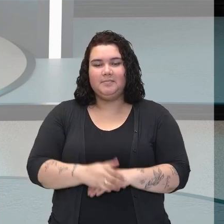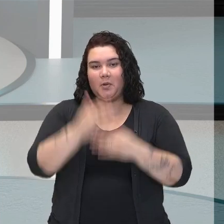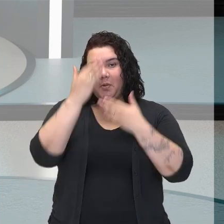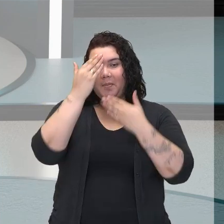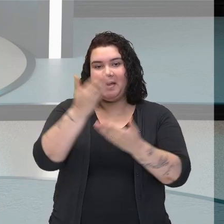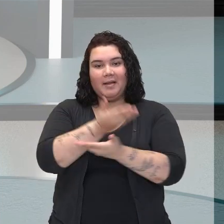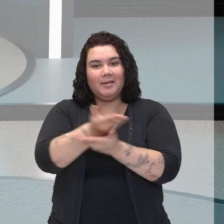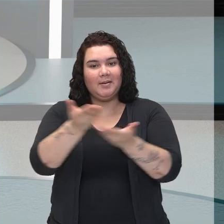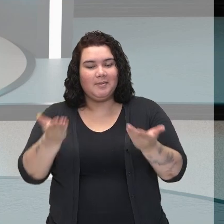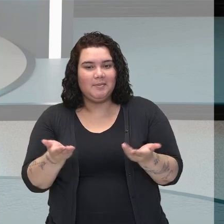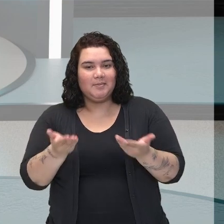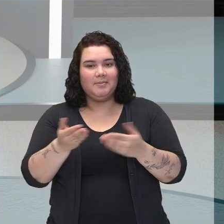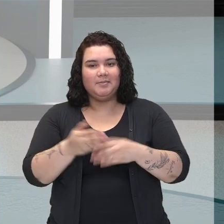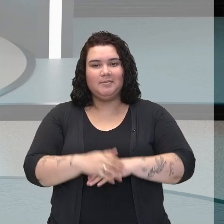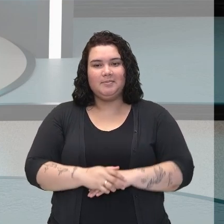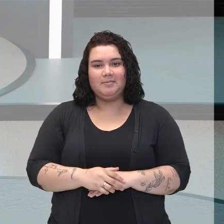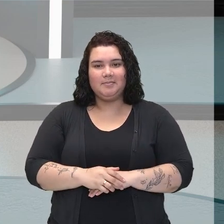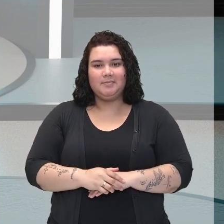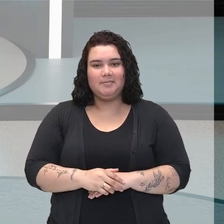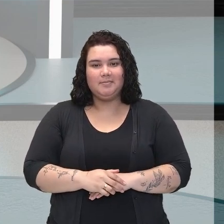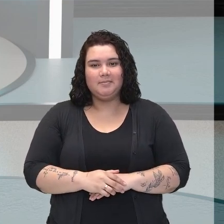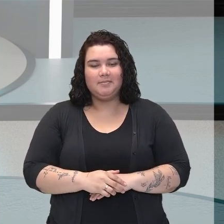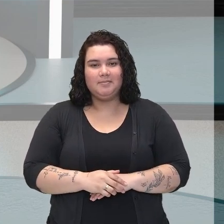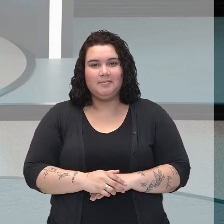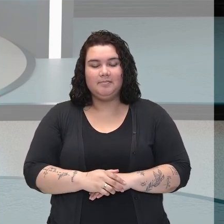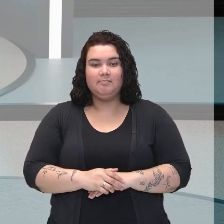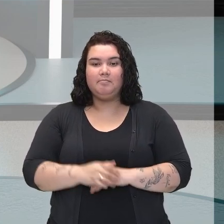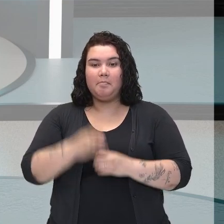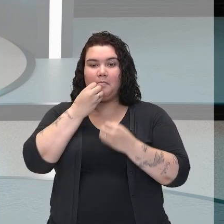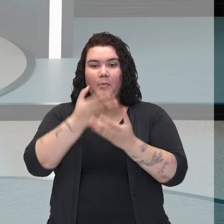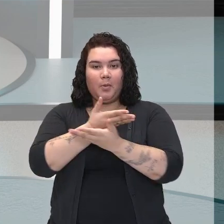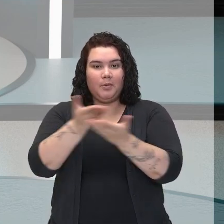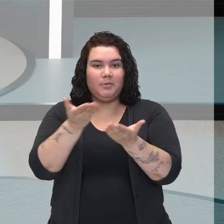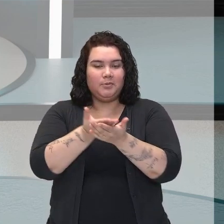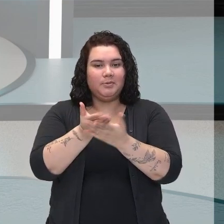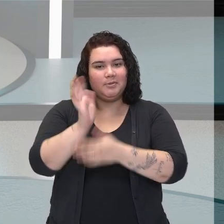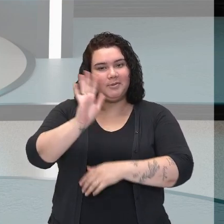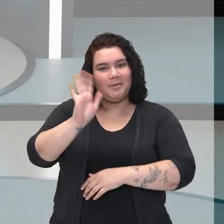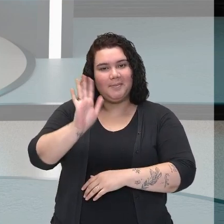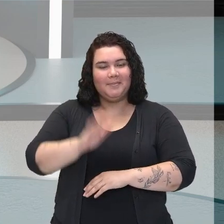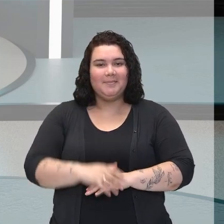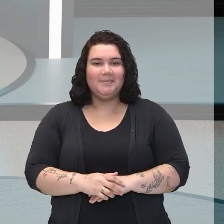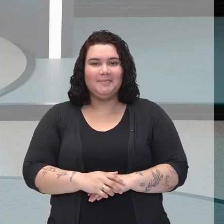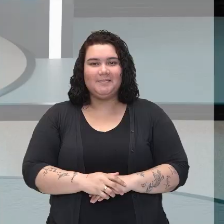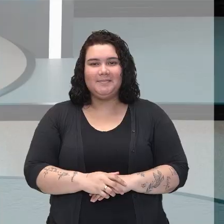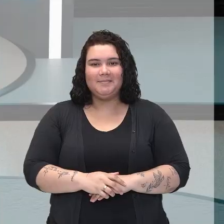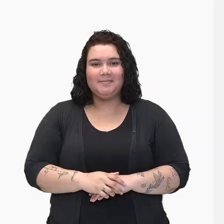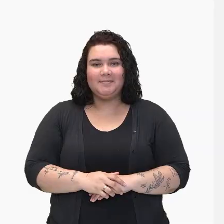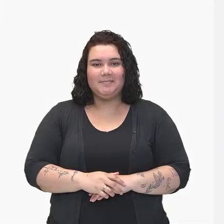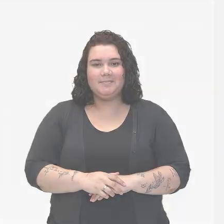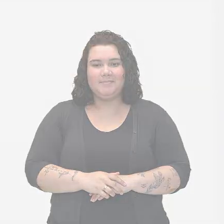todos vocês que estiveram aqui comigo. Fiquem bem, nos vemos em breve. Até a próxima.